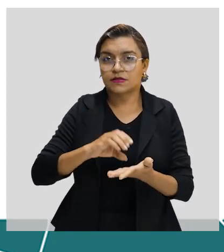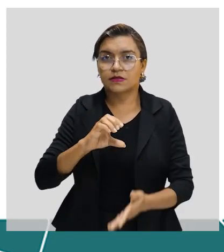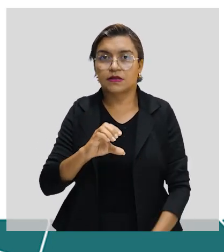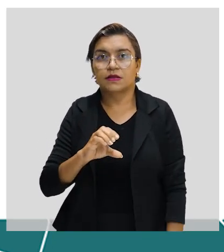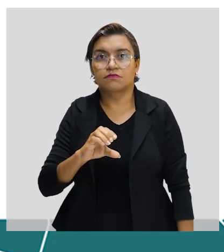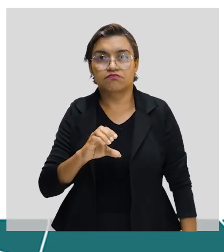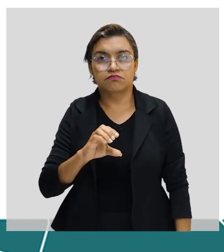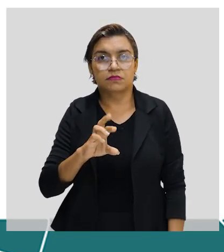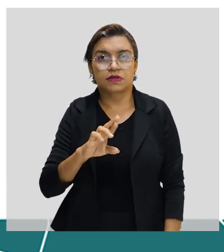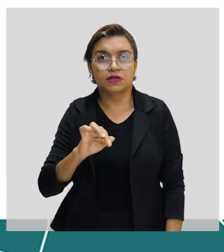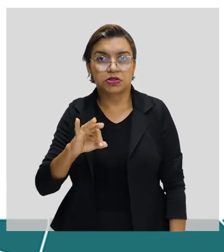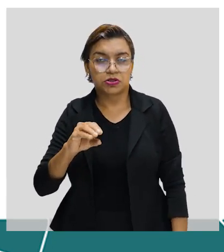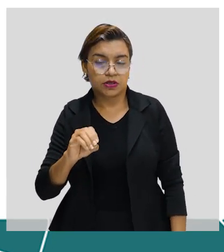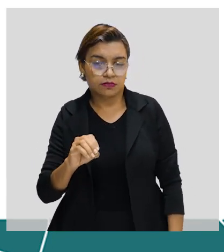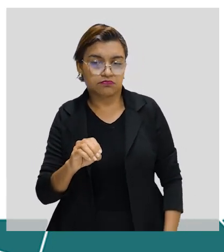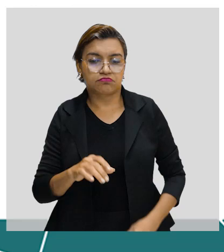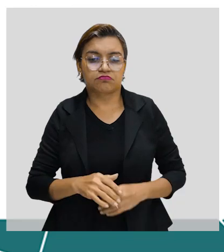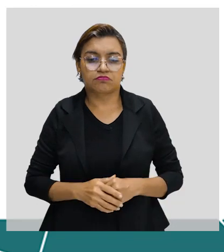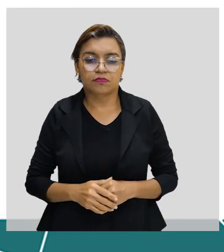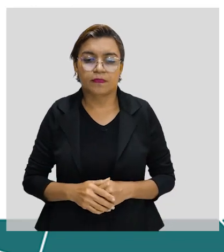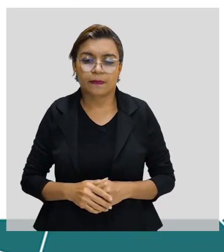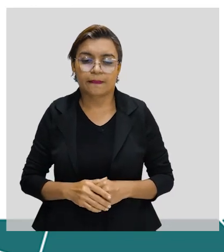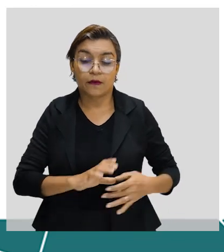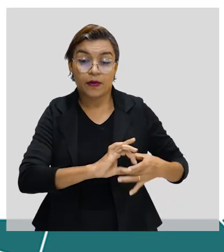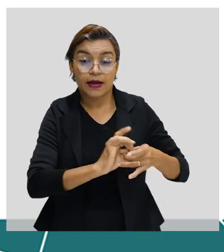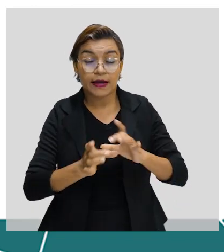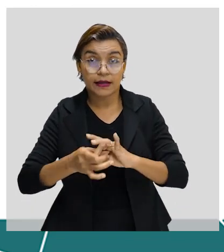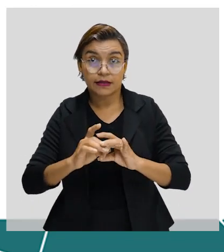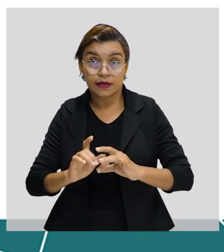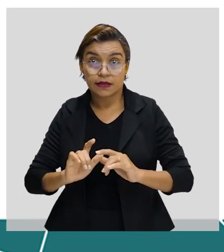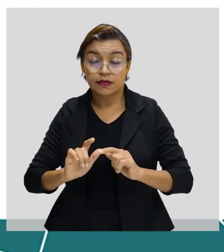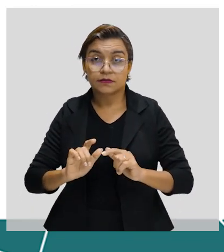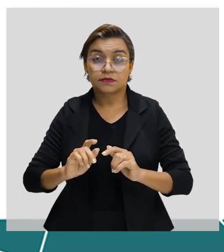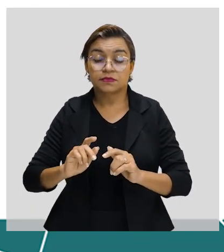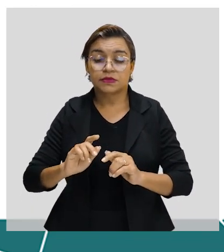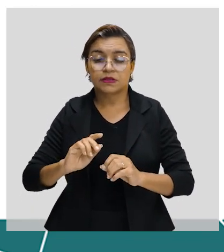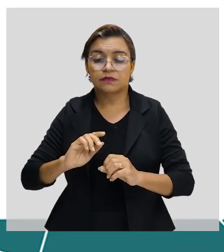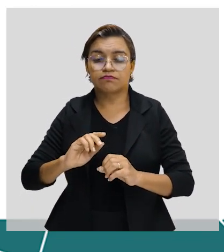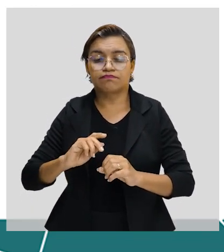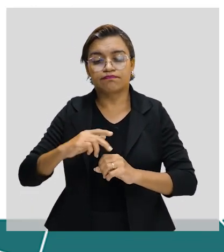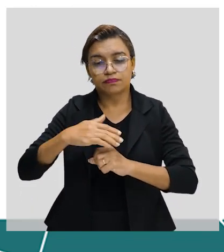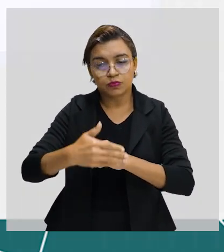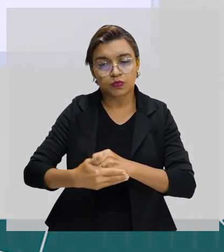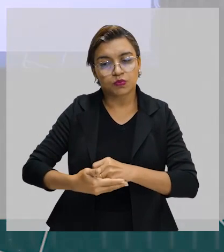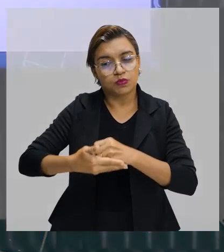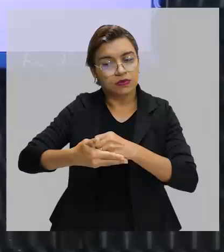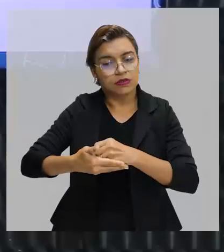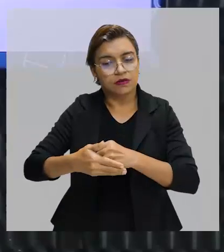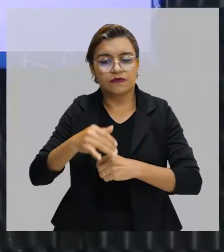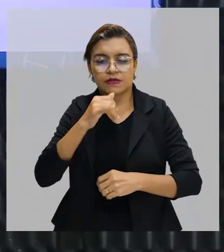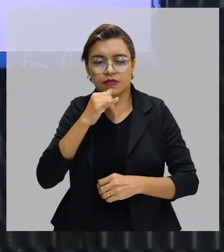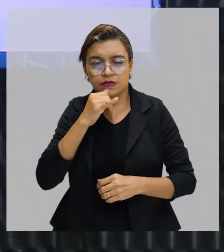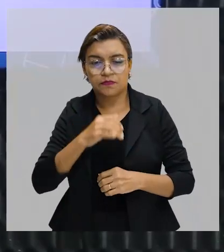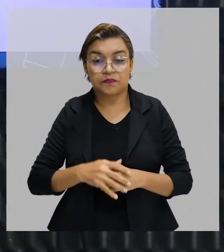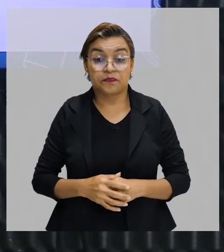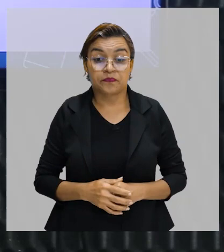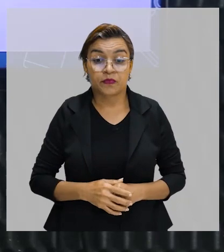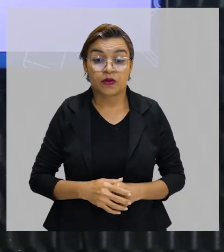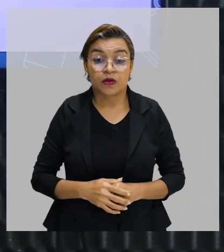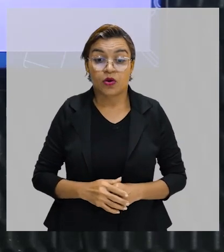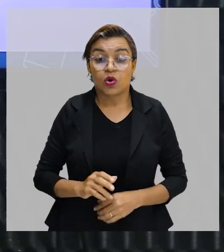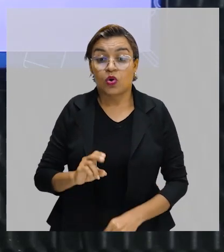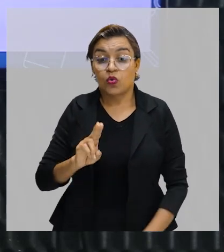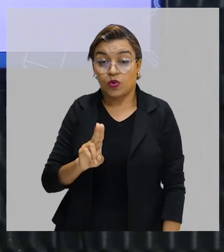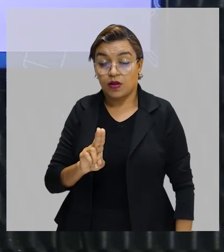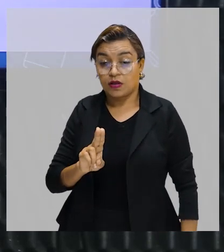reação em cadeia, né, aí autossustentada. No caso do urânio 235, tá ok? A